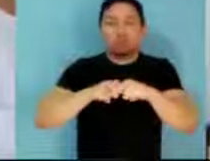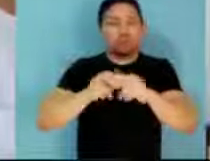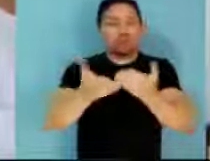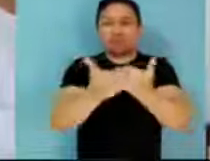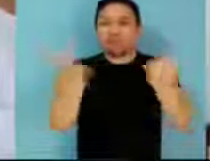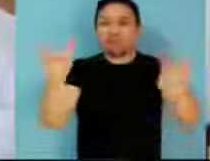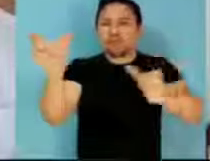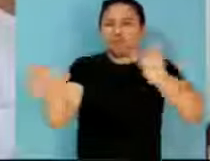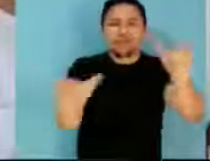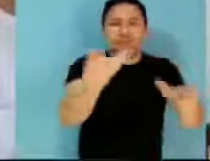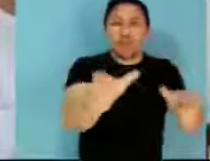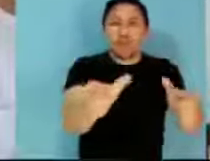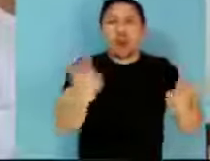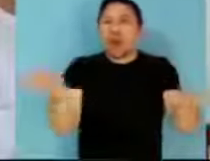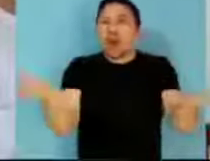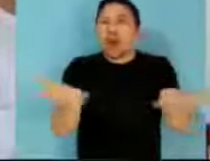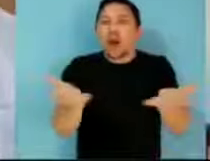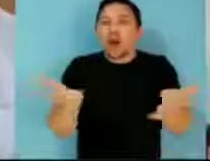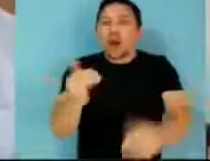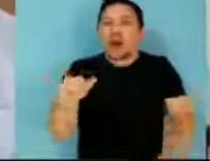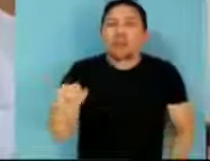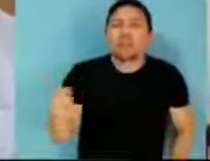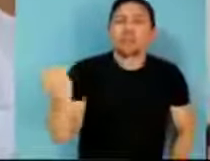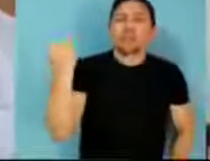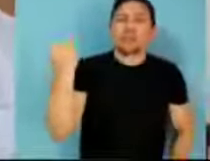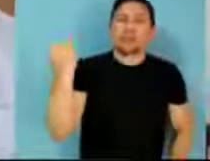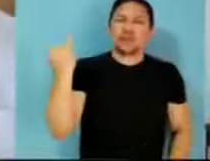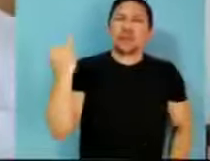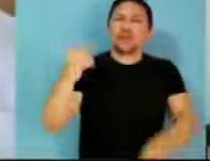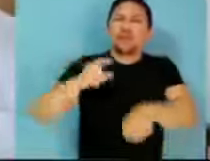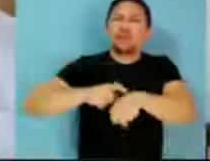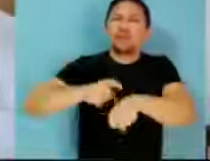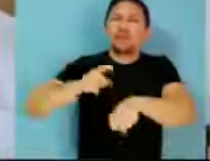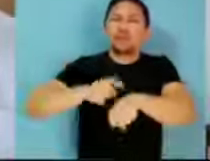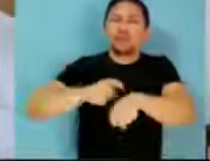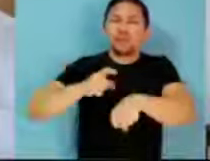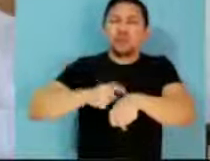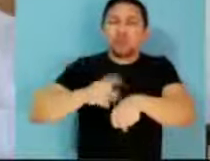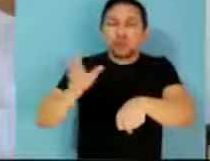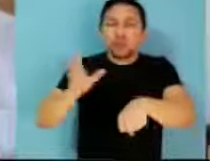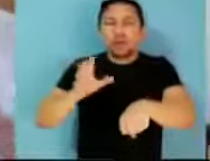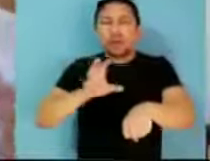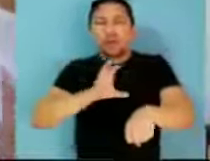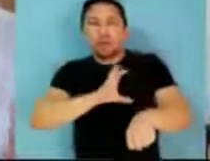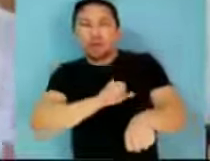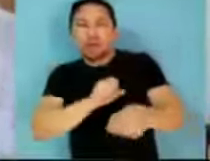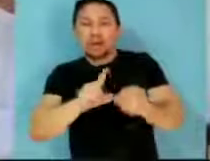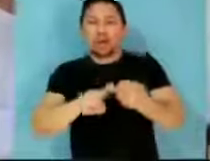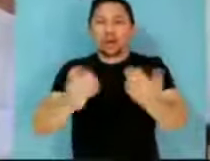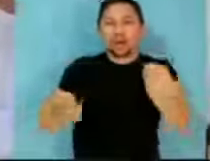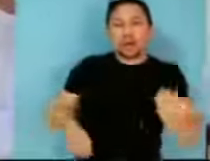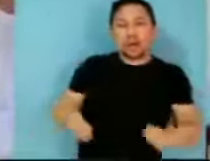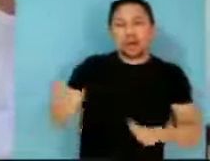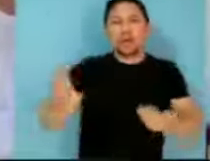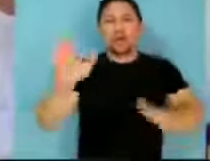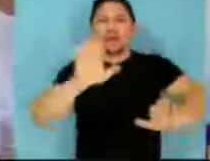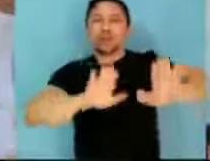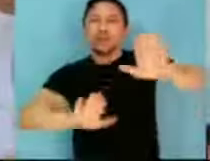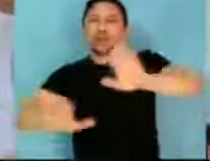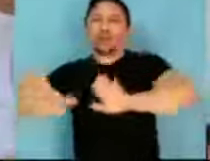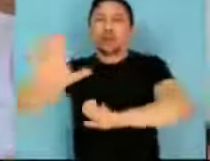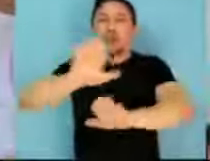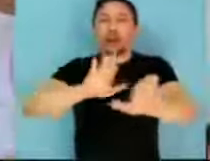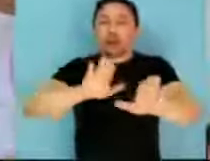isso, irmãos, aproveitemos esta oportunidade, oportunidade de amar, de servir,